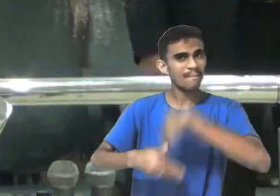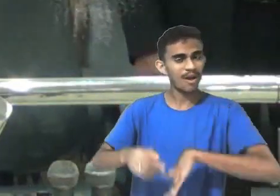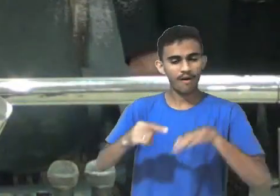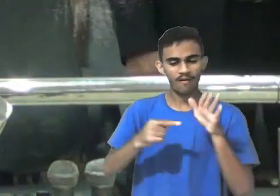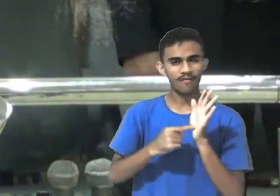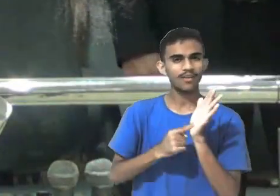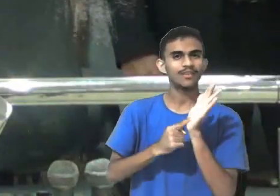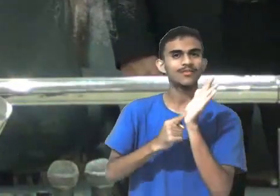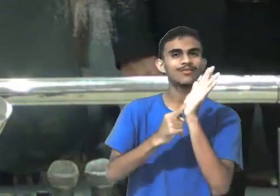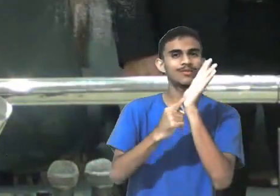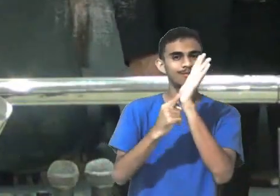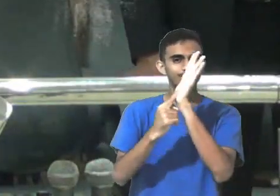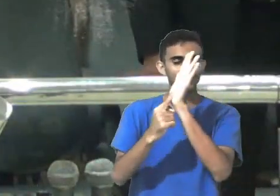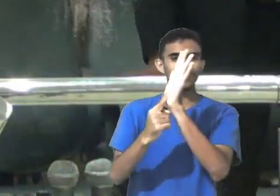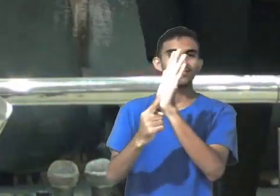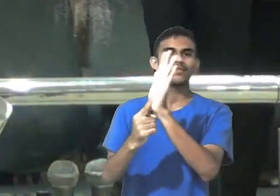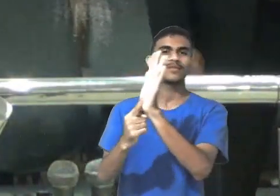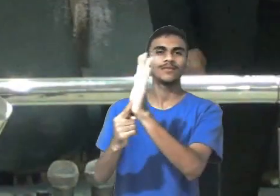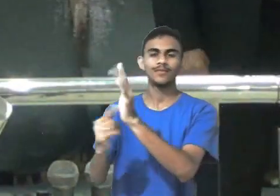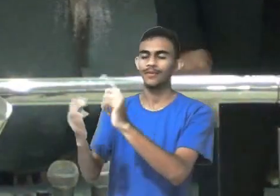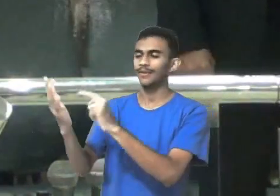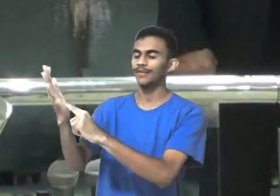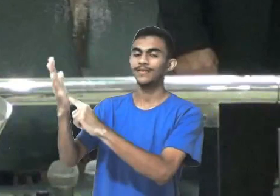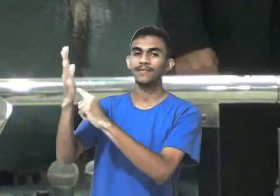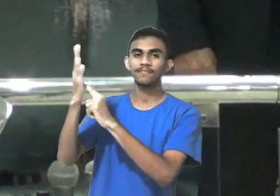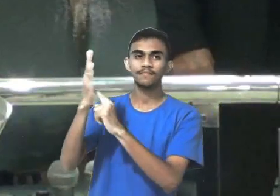disto prova nos